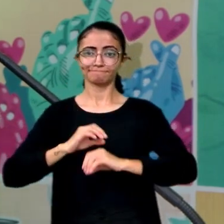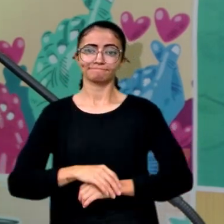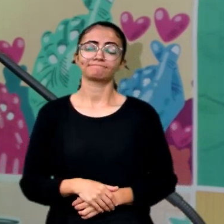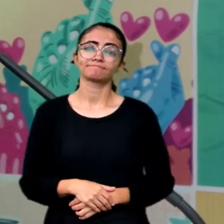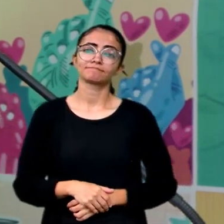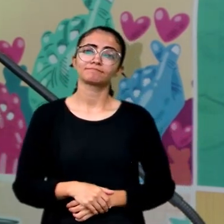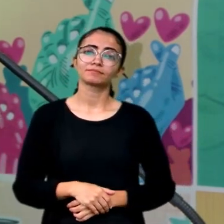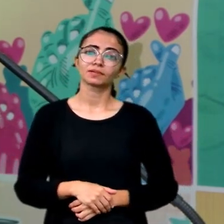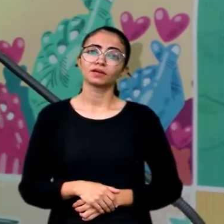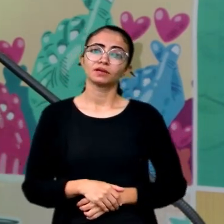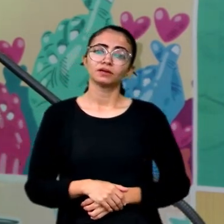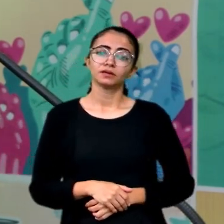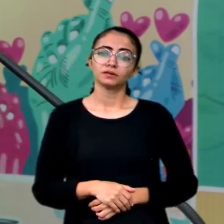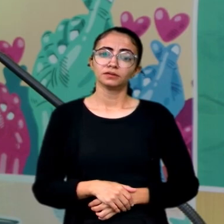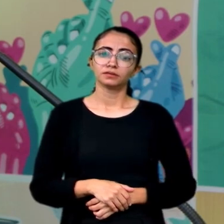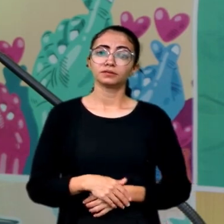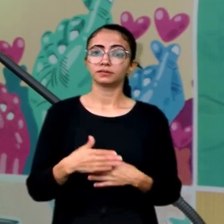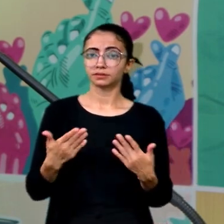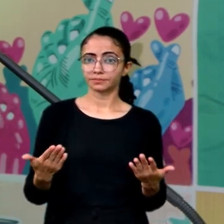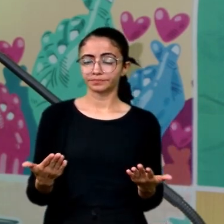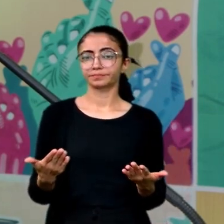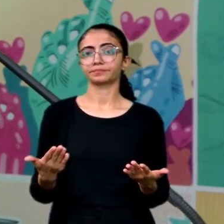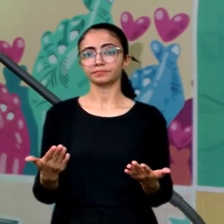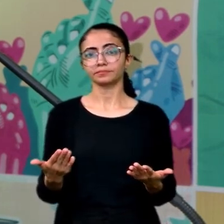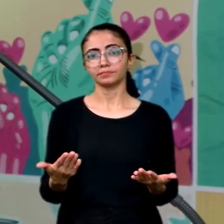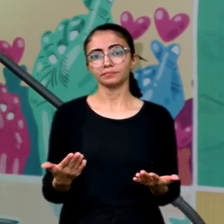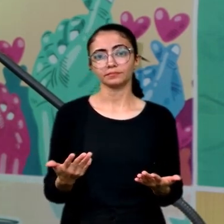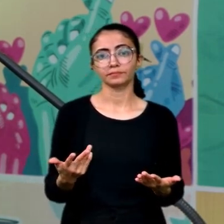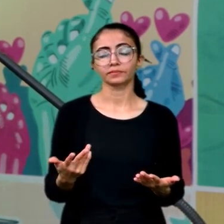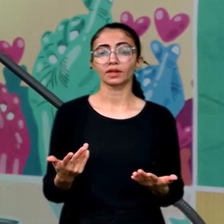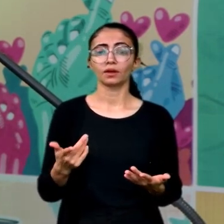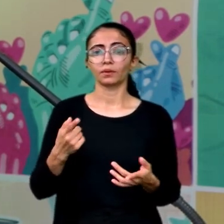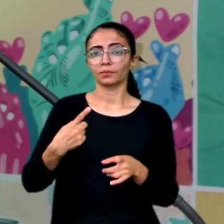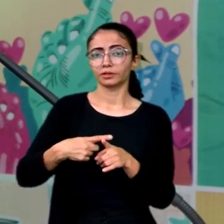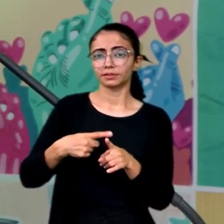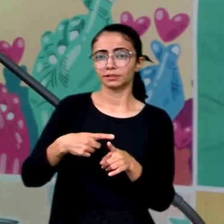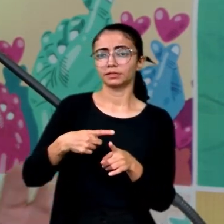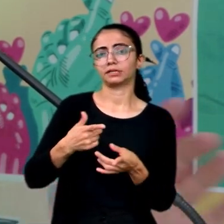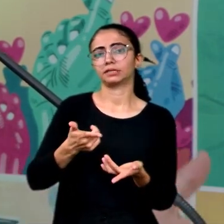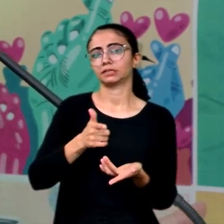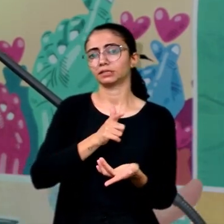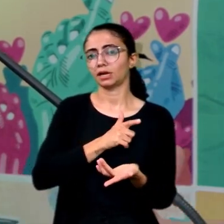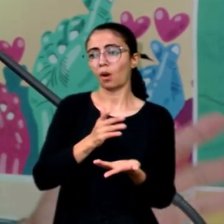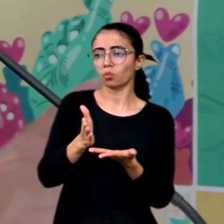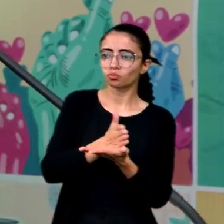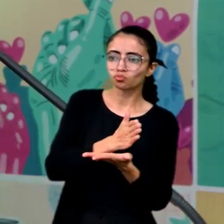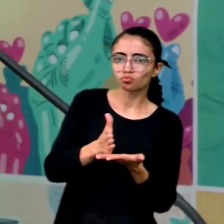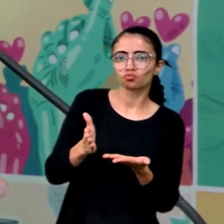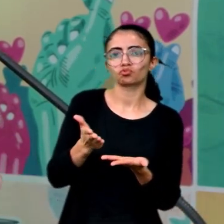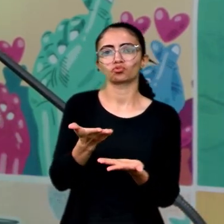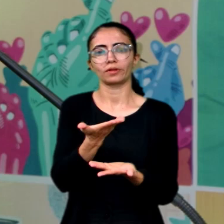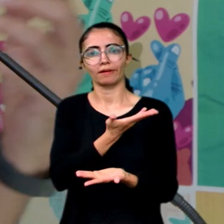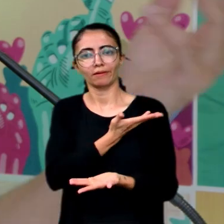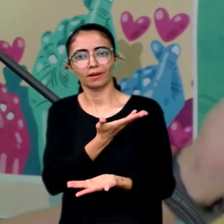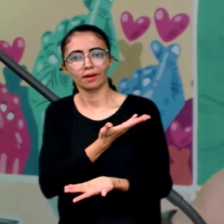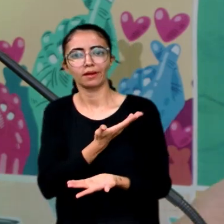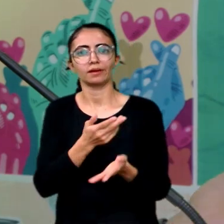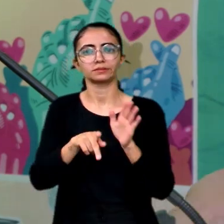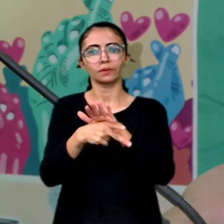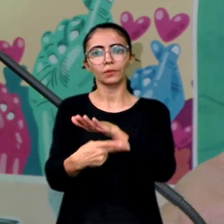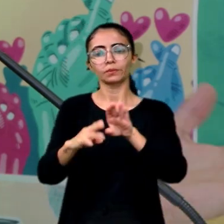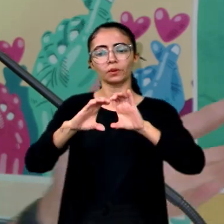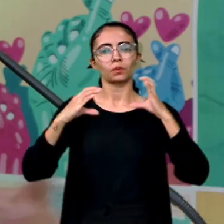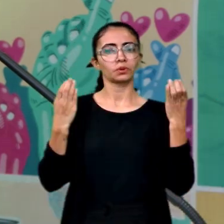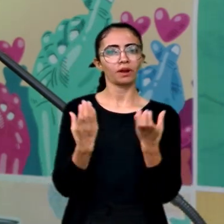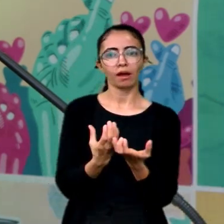alguns colegas nossos que são da nossa comunidade, que não sabem, possam saber, possam se aprofundar